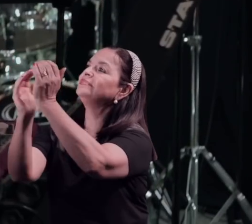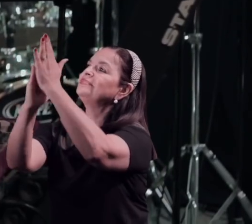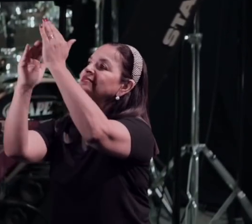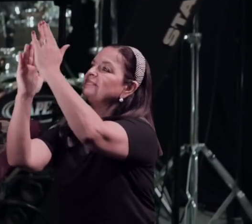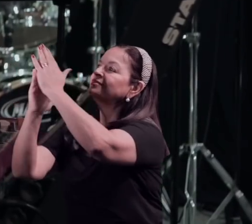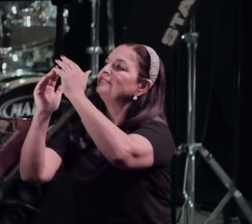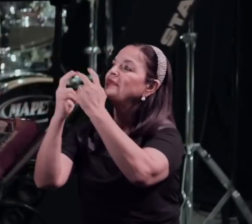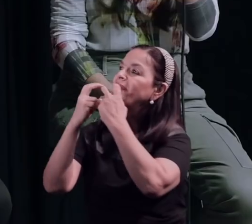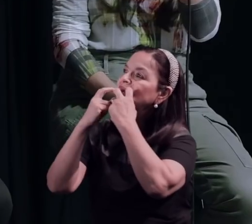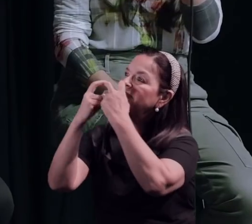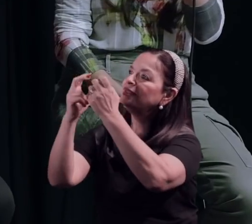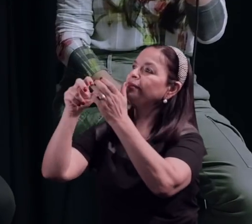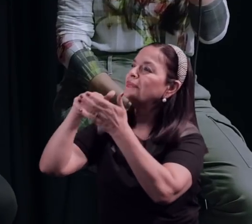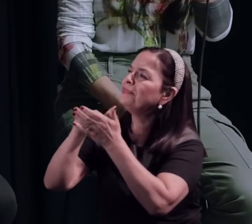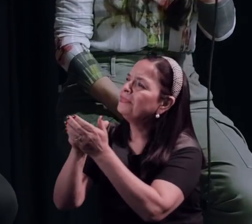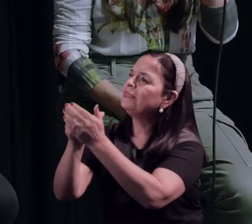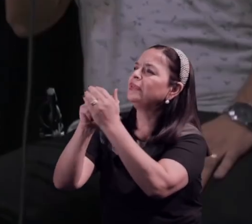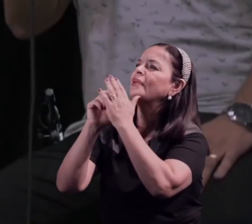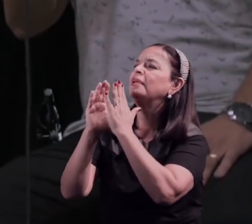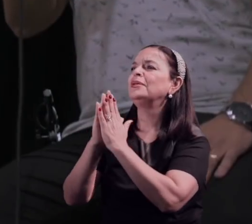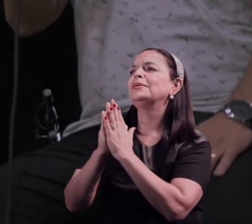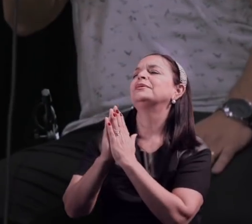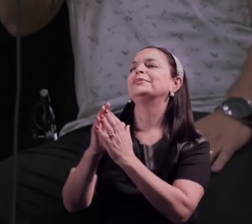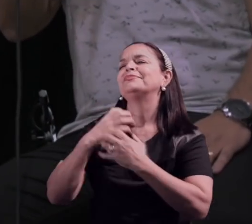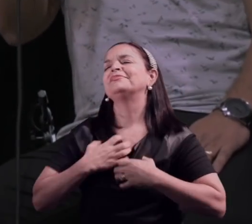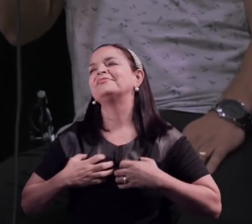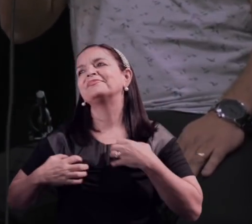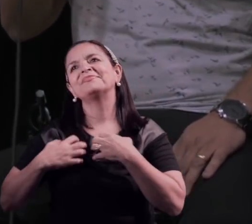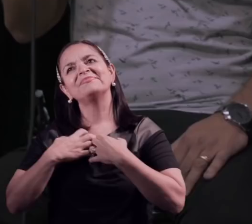seus louvores, súplicas e